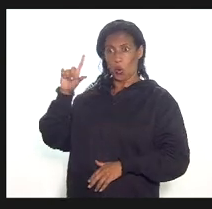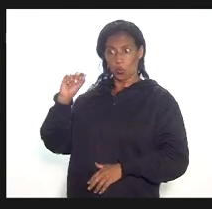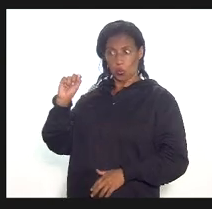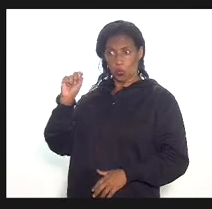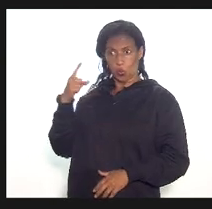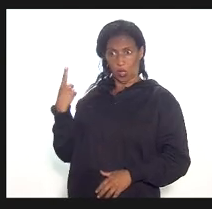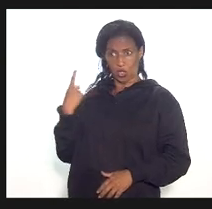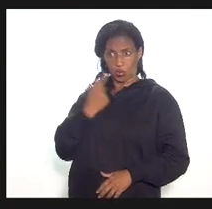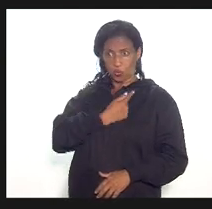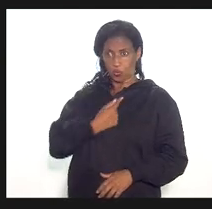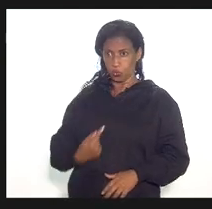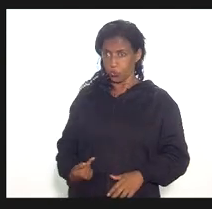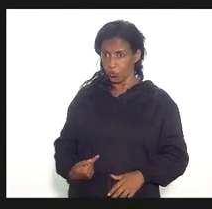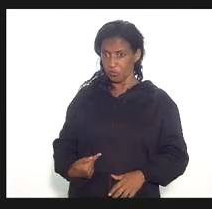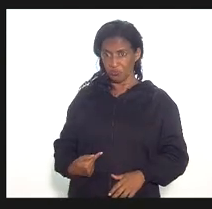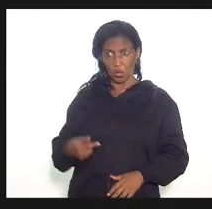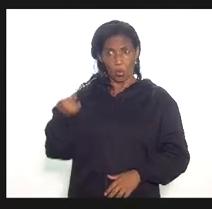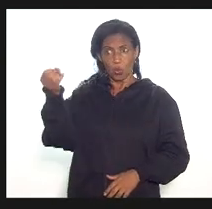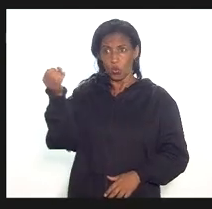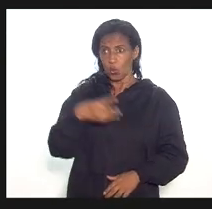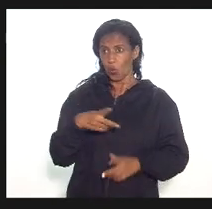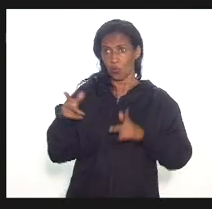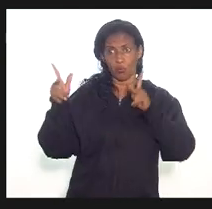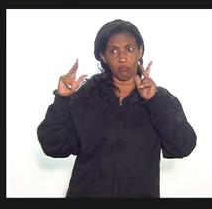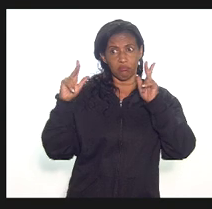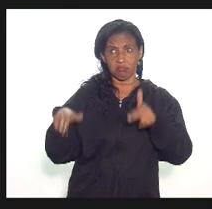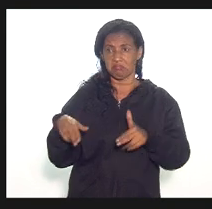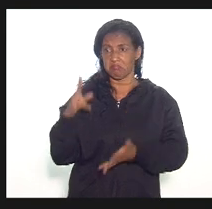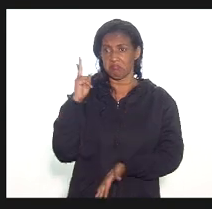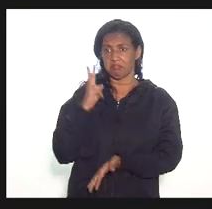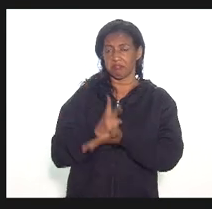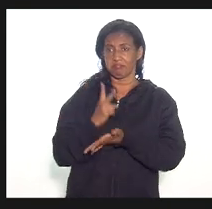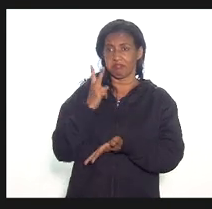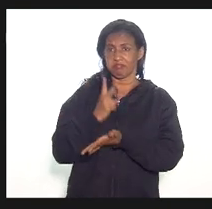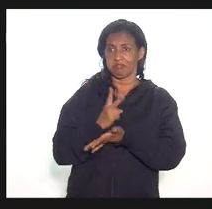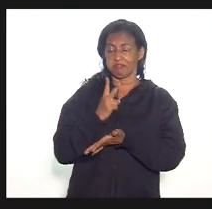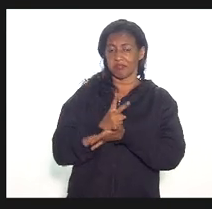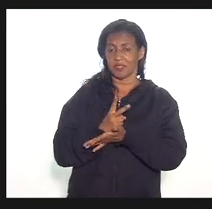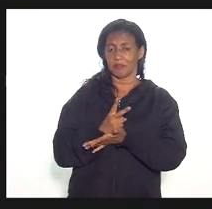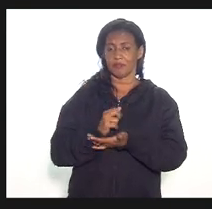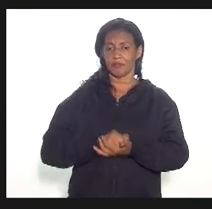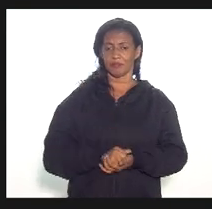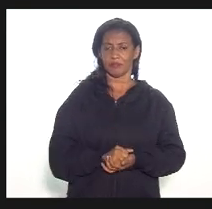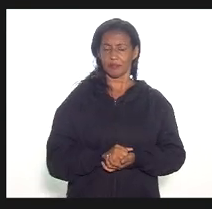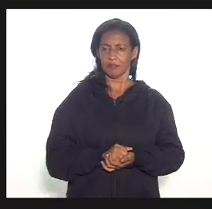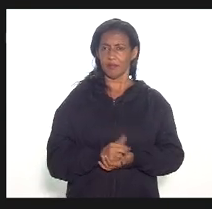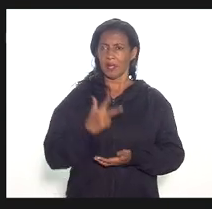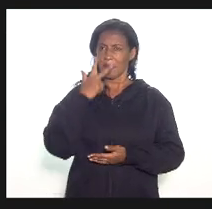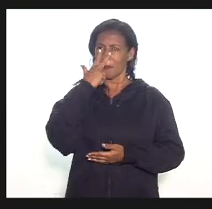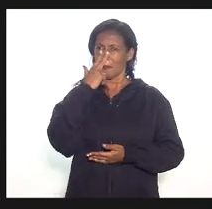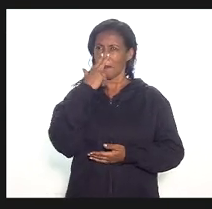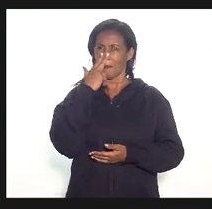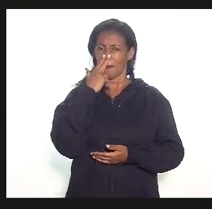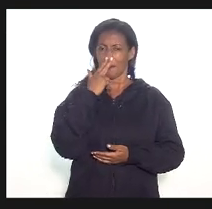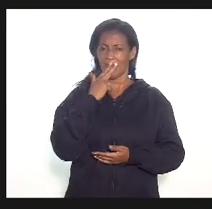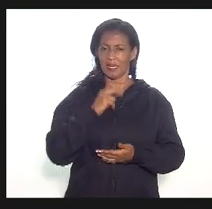como este novo é que a mosca azul